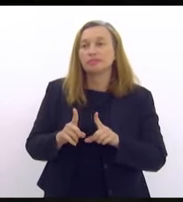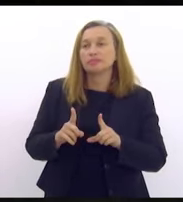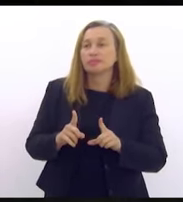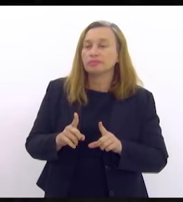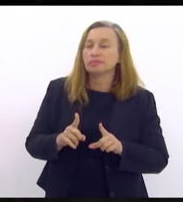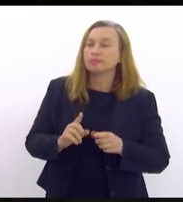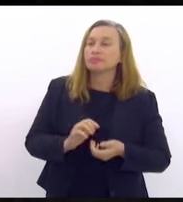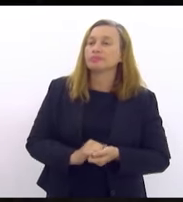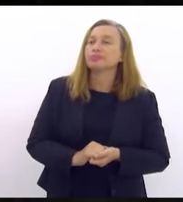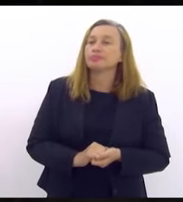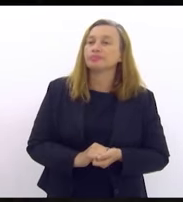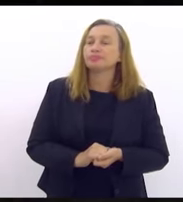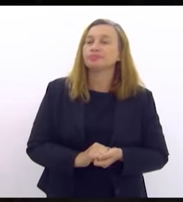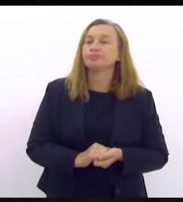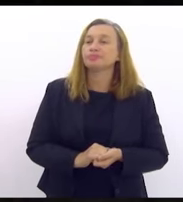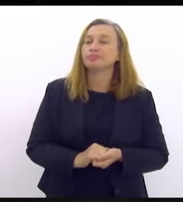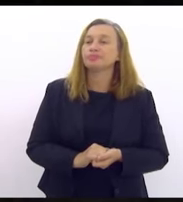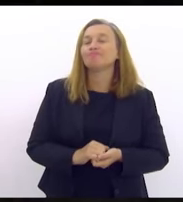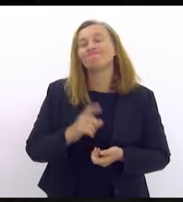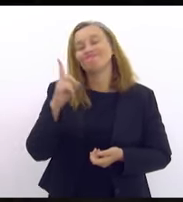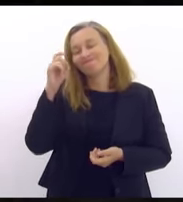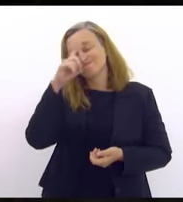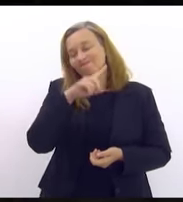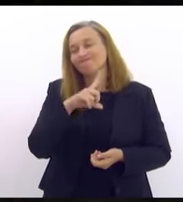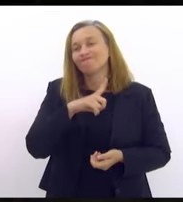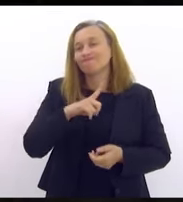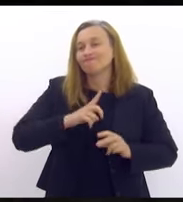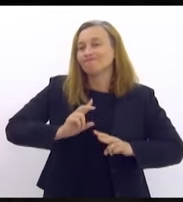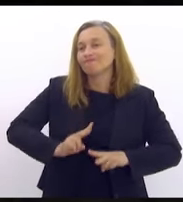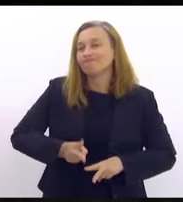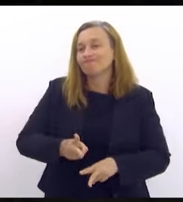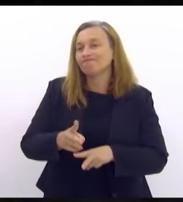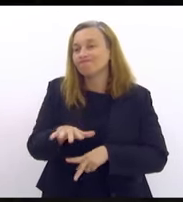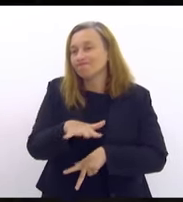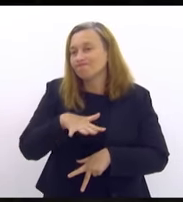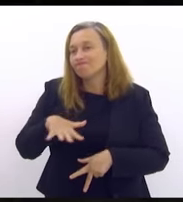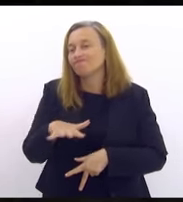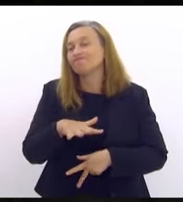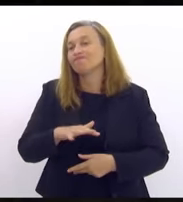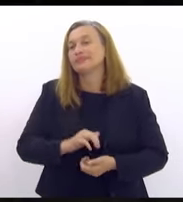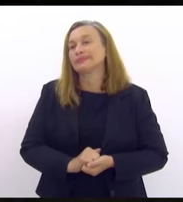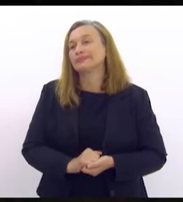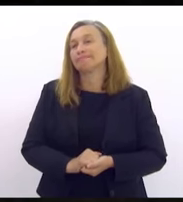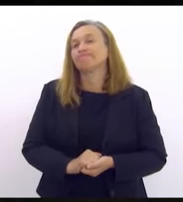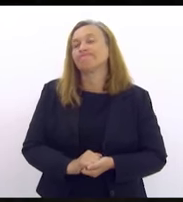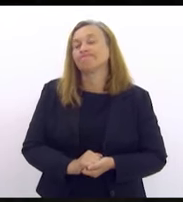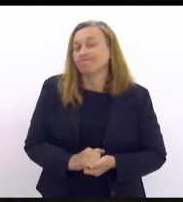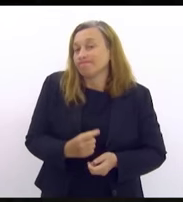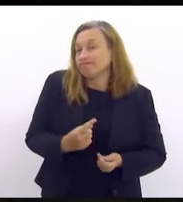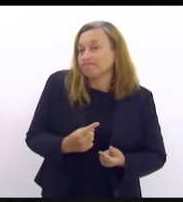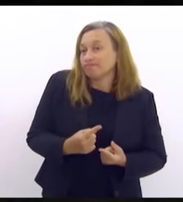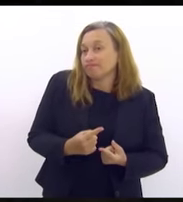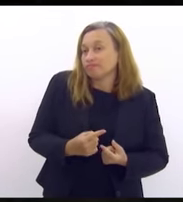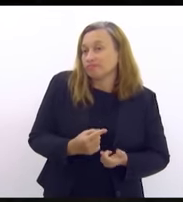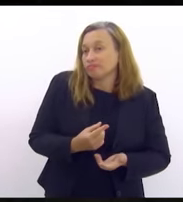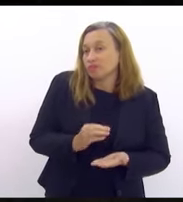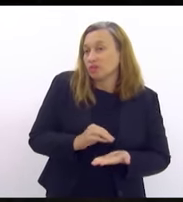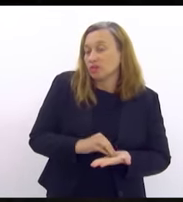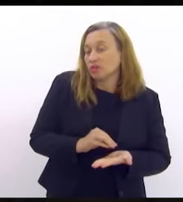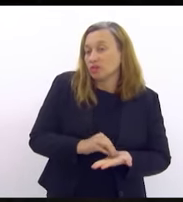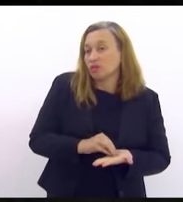dali eh eu tive dificuldade de continuar nessa área tanto por recurso